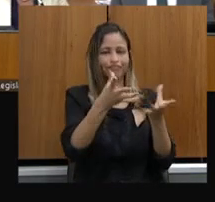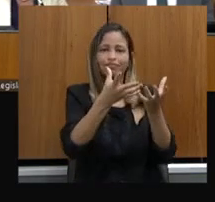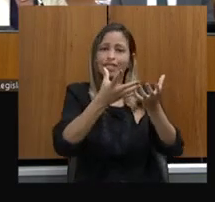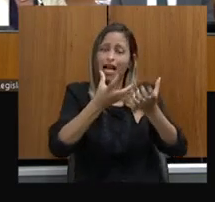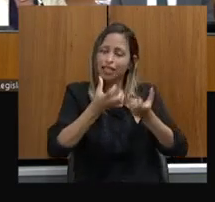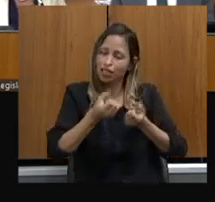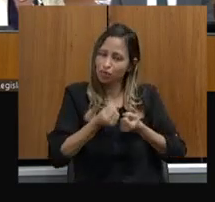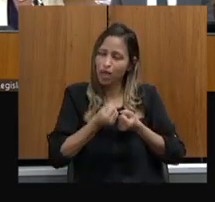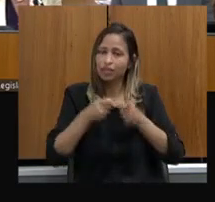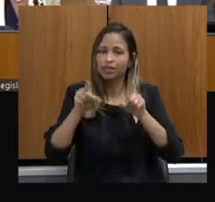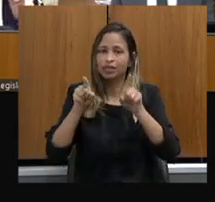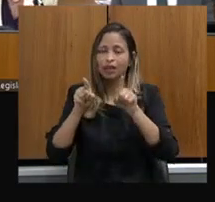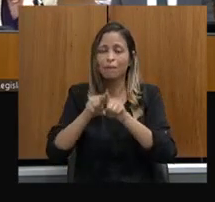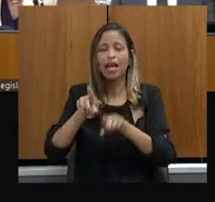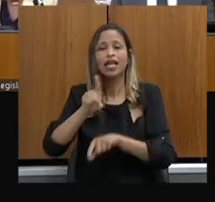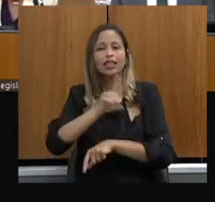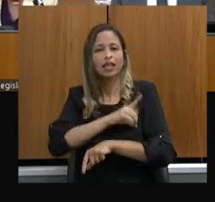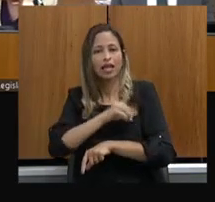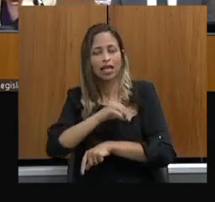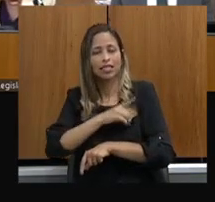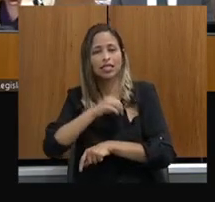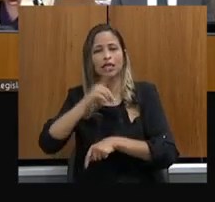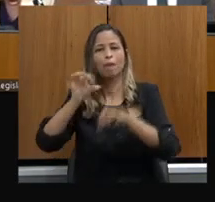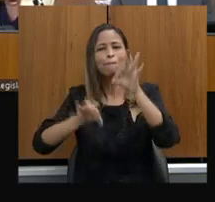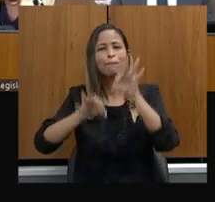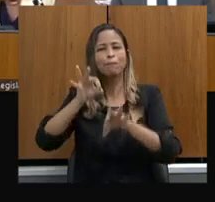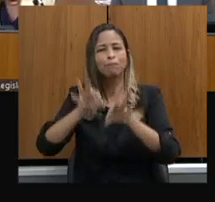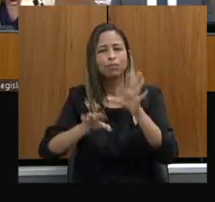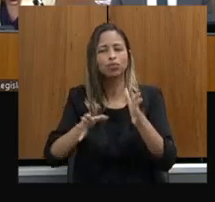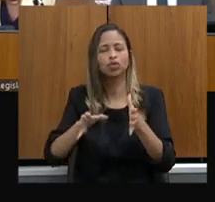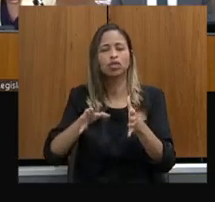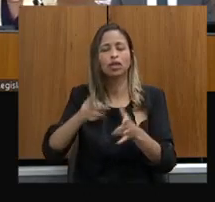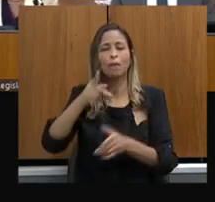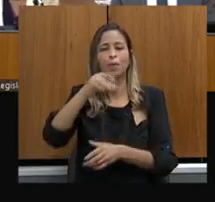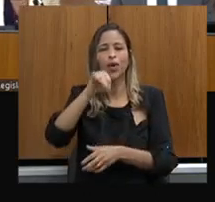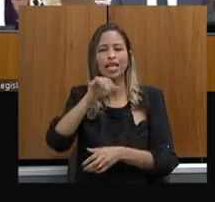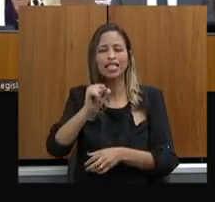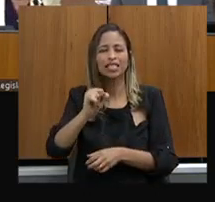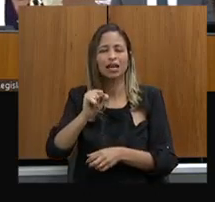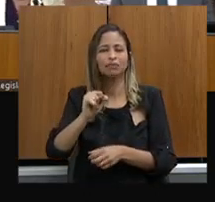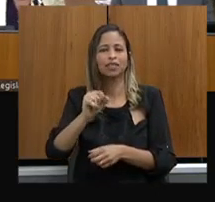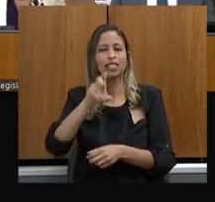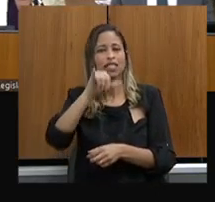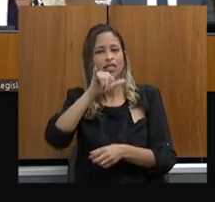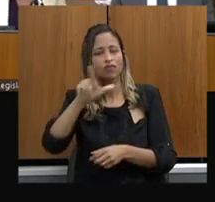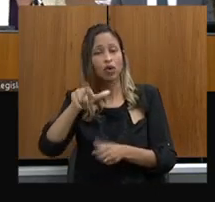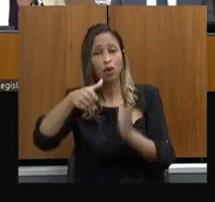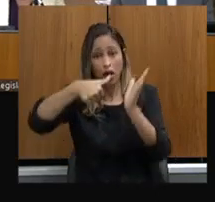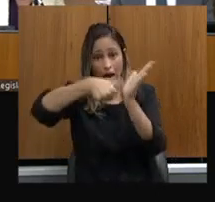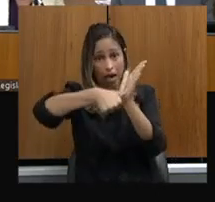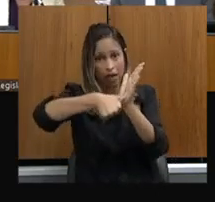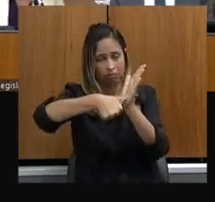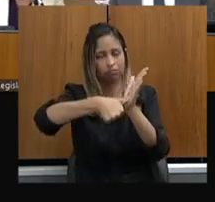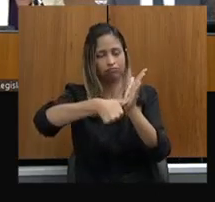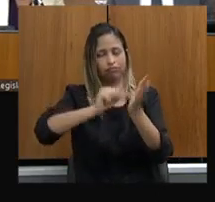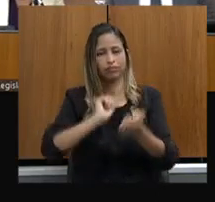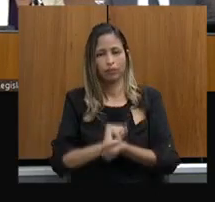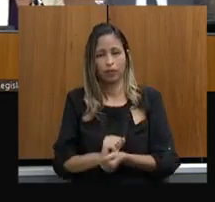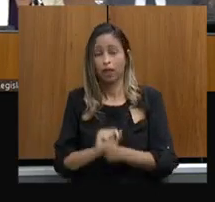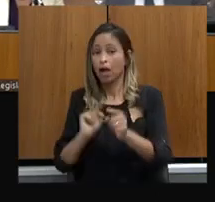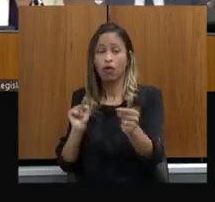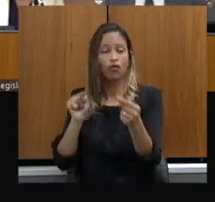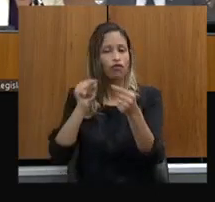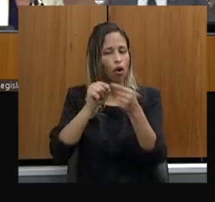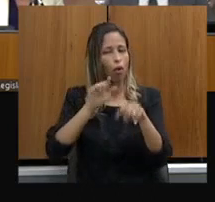atendimento integrado quanto nas delegacias de polícia civil onde é feita a confecção de identidades e o